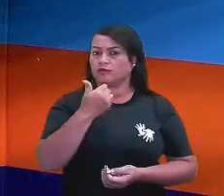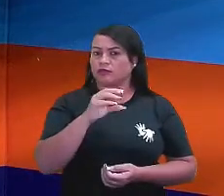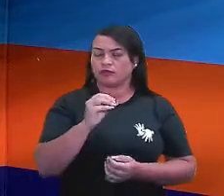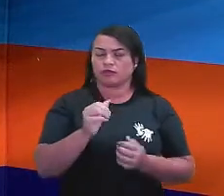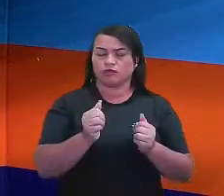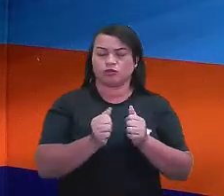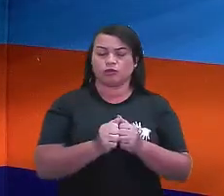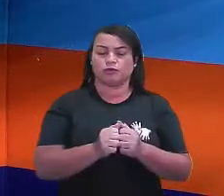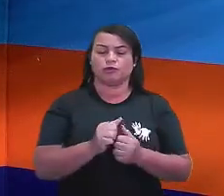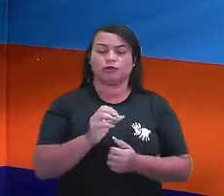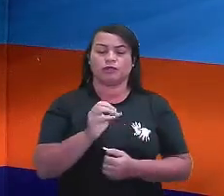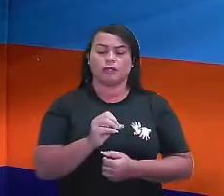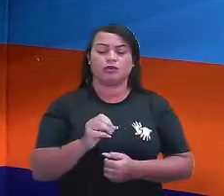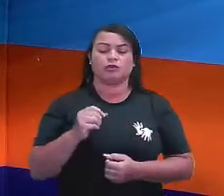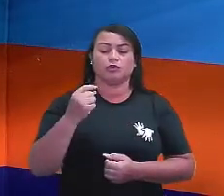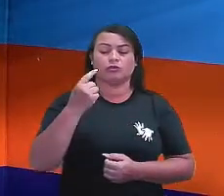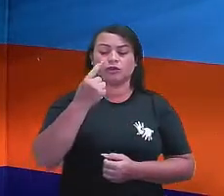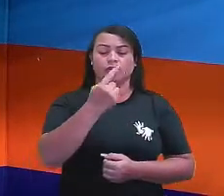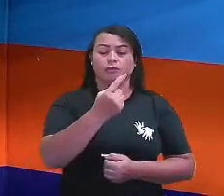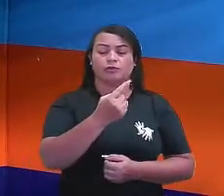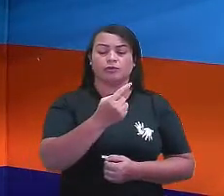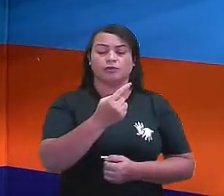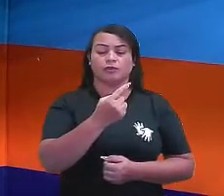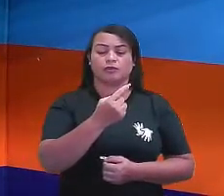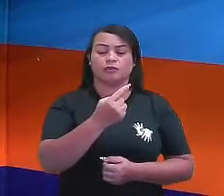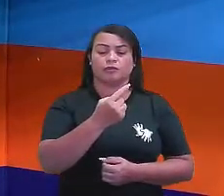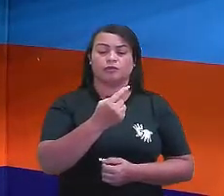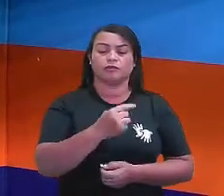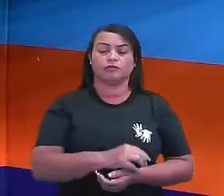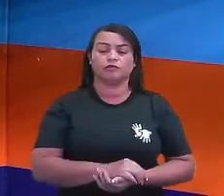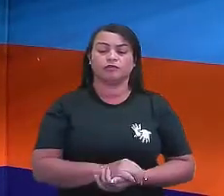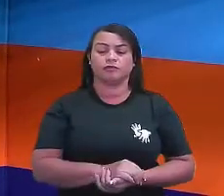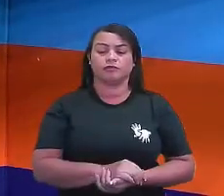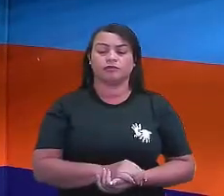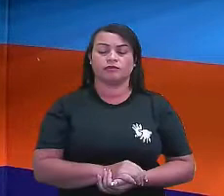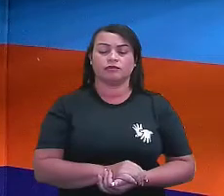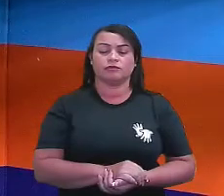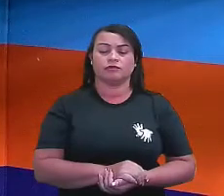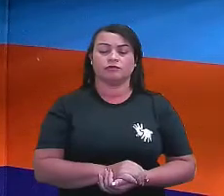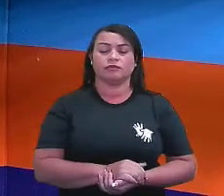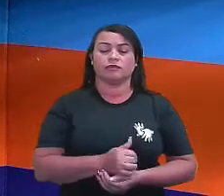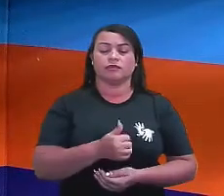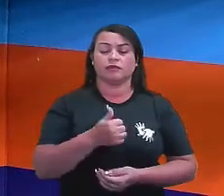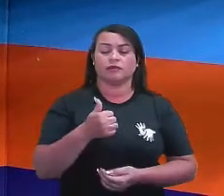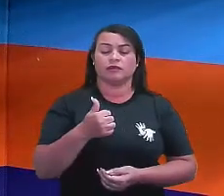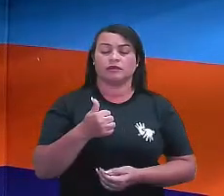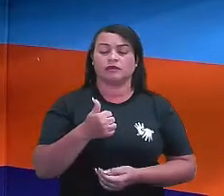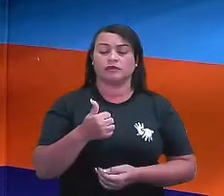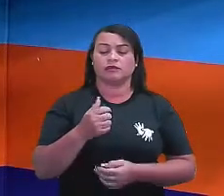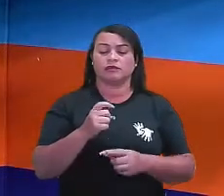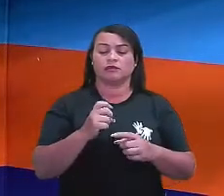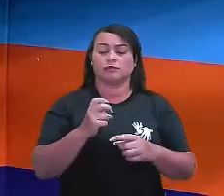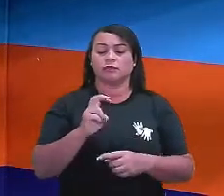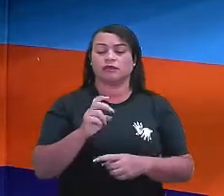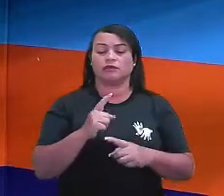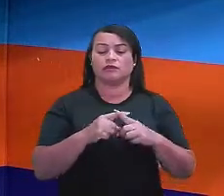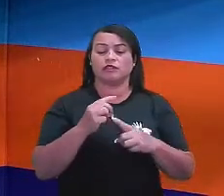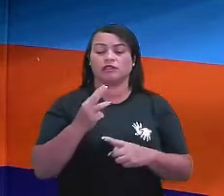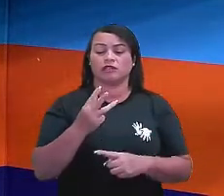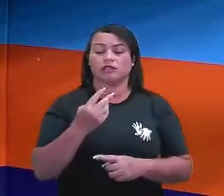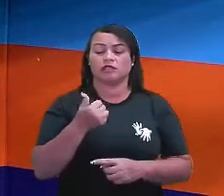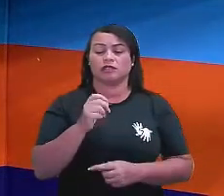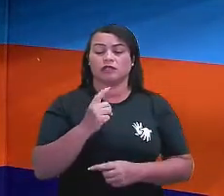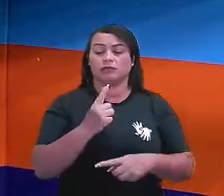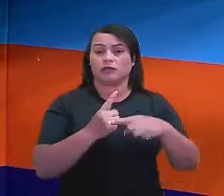o 10 todinho aqui. Sobe um lá para cima, né? 5 vezes 3, 15. 15 mais 1,